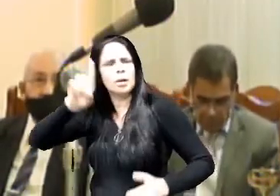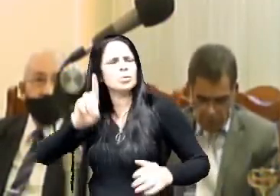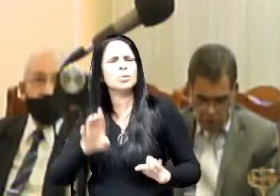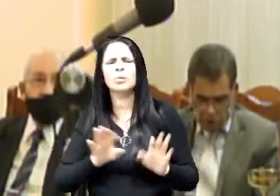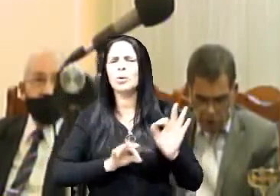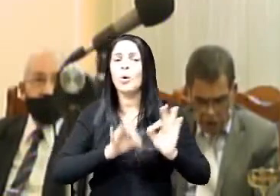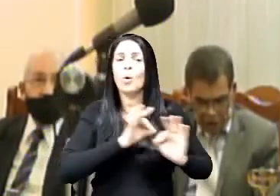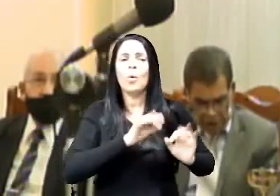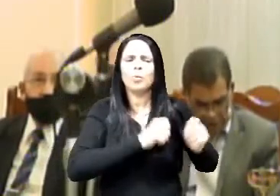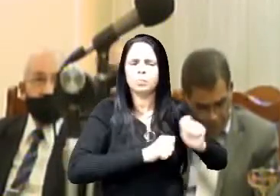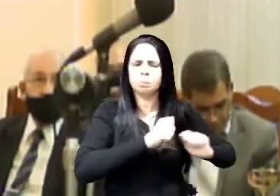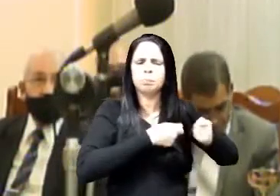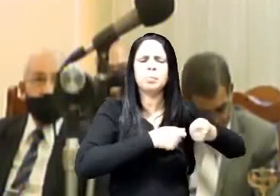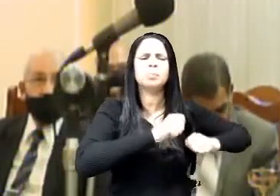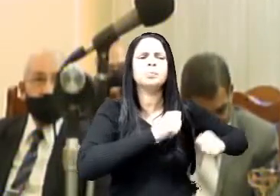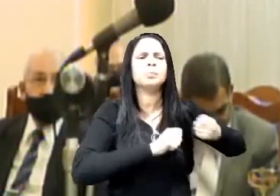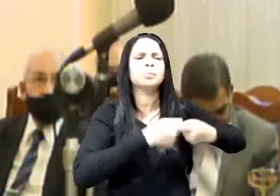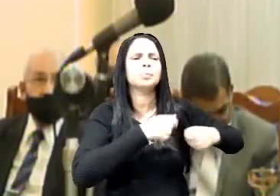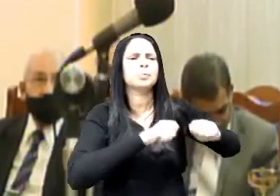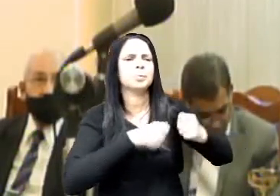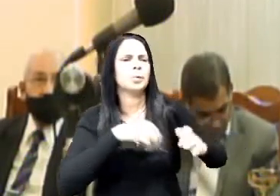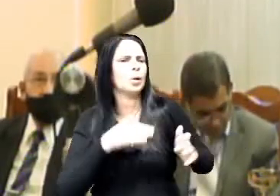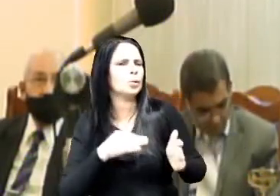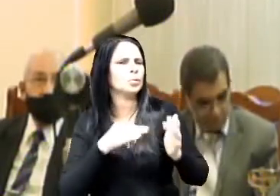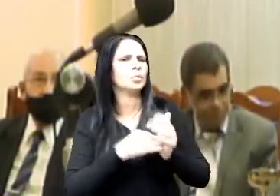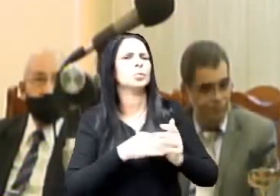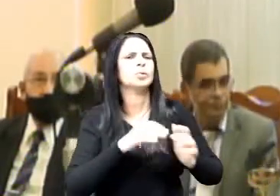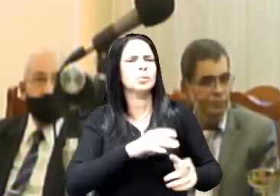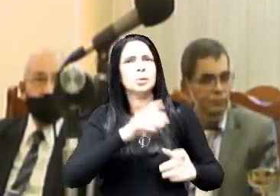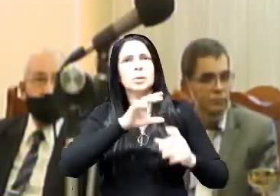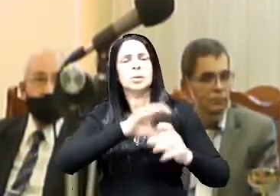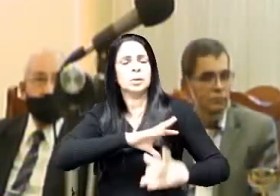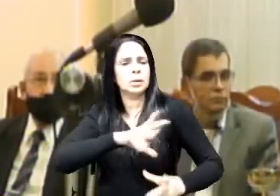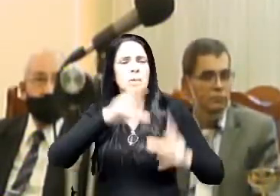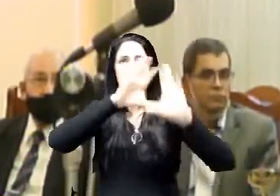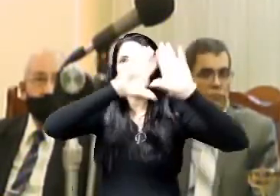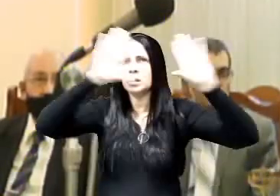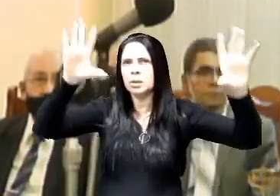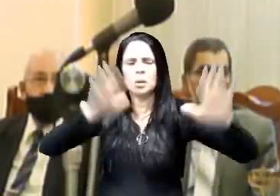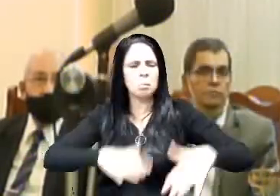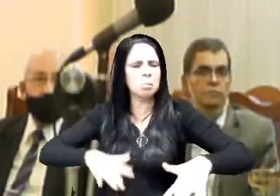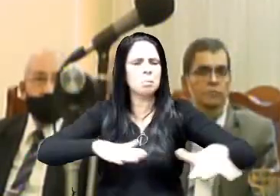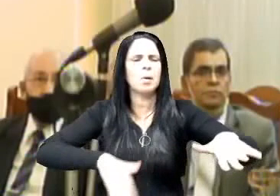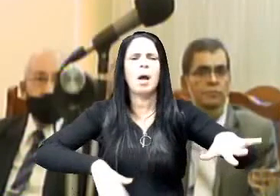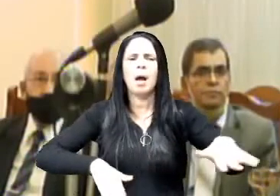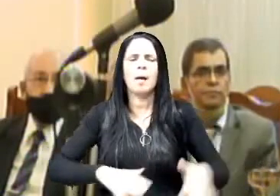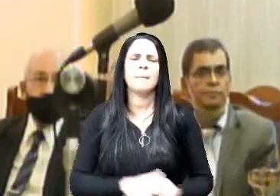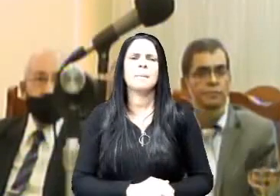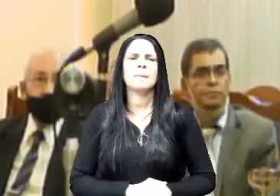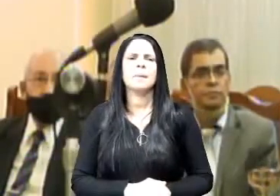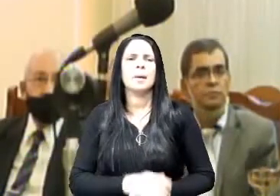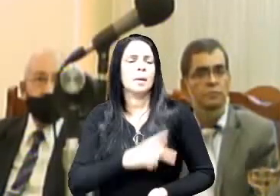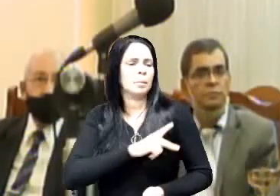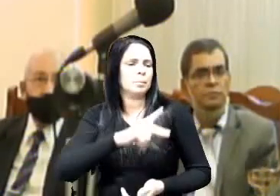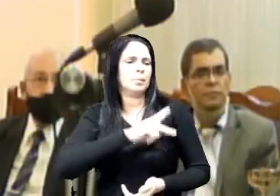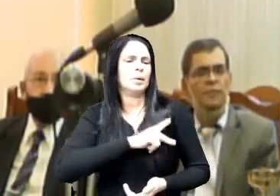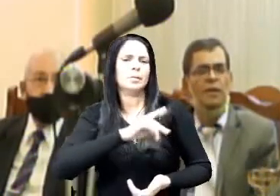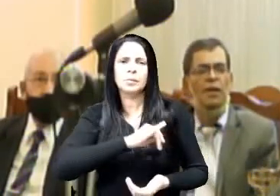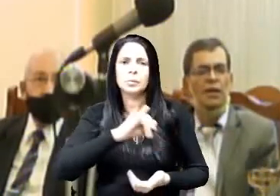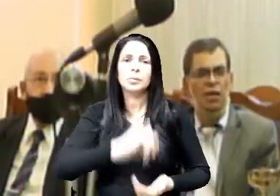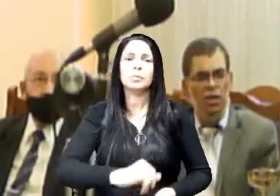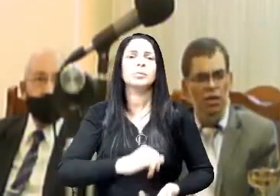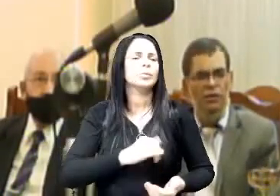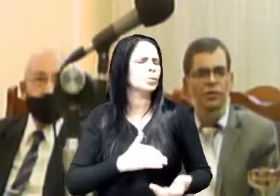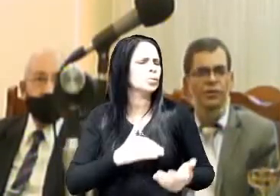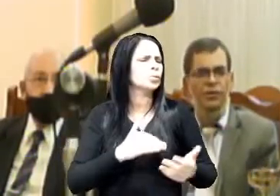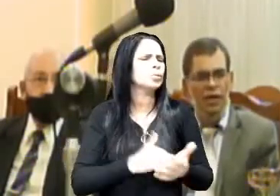porteiro, cárcere. Ele é quem controla tudo. Paulo disse em Romanos 8, 28, todas as coisas contribuem para o bem